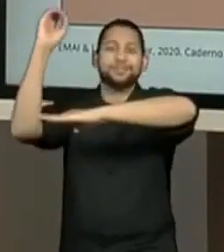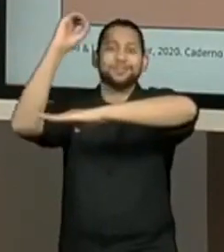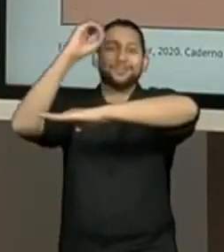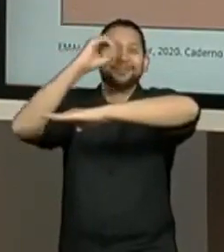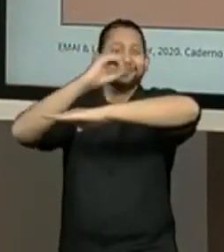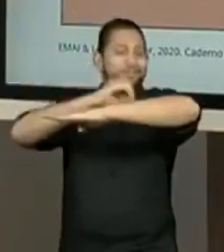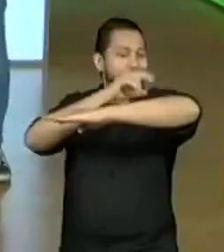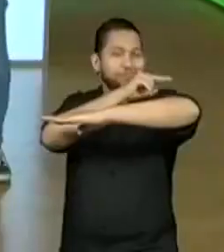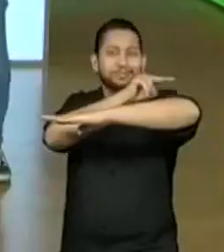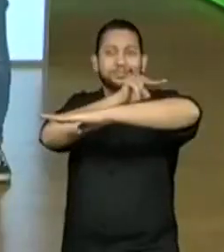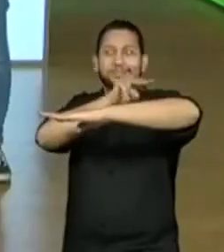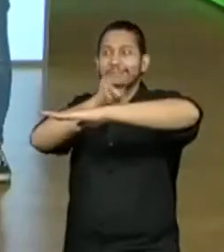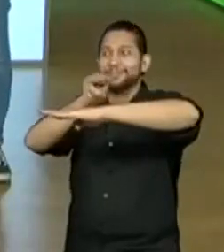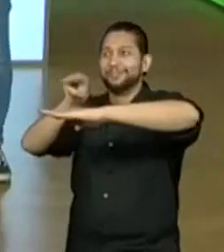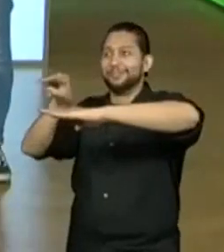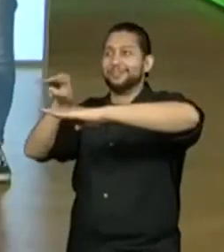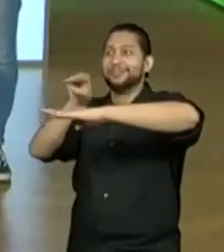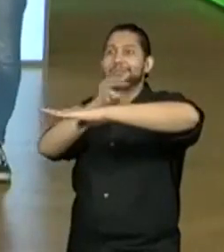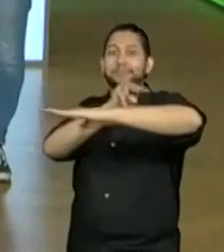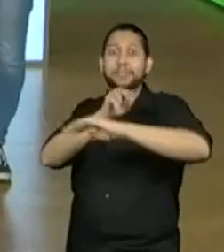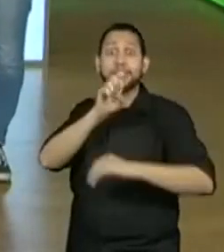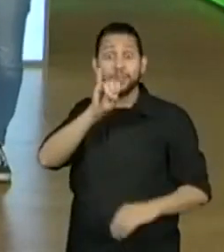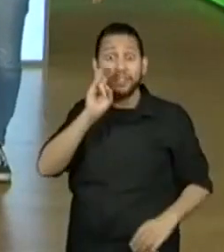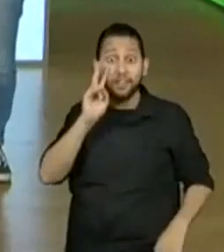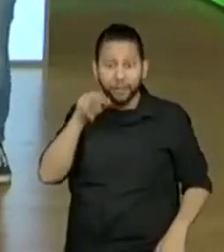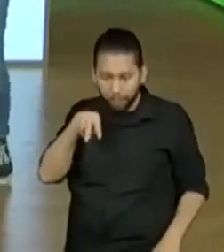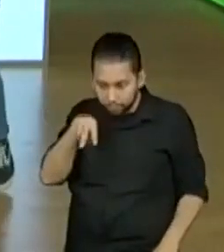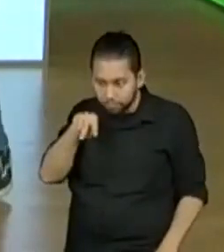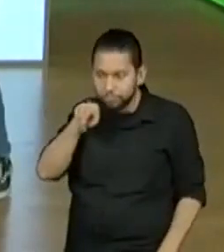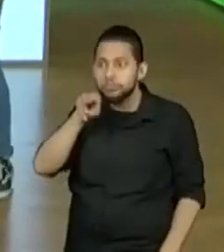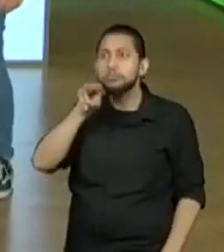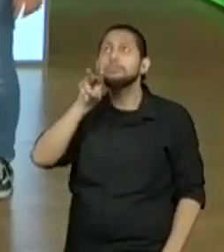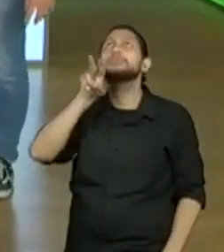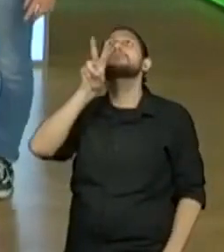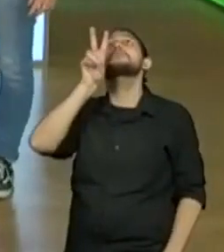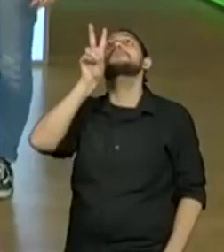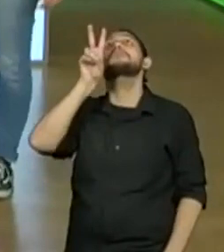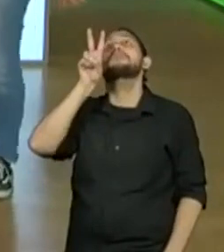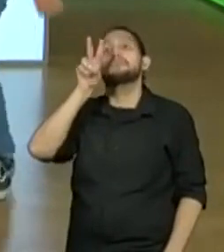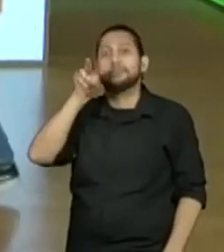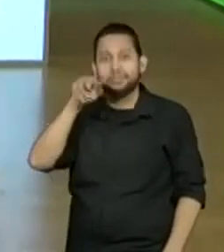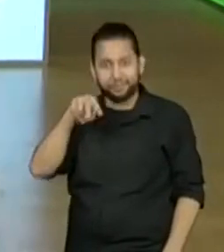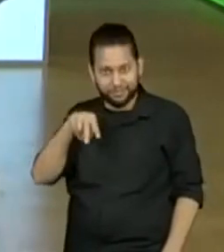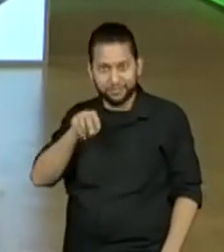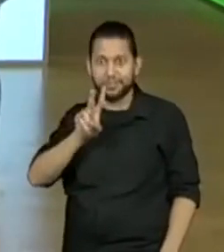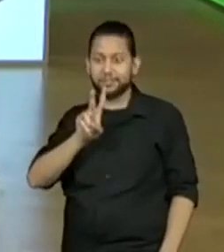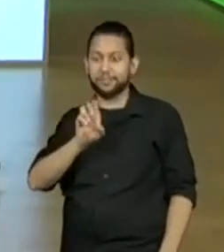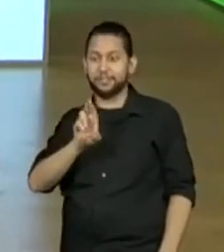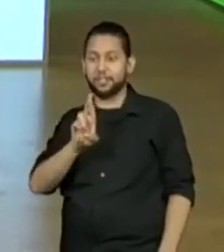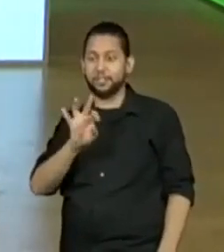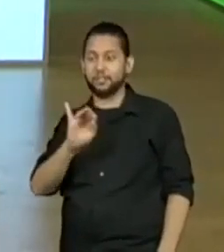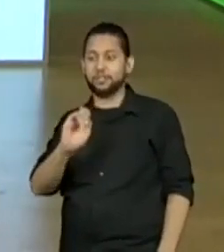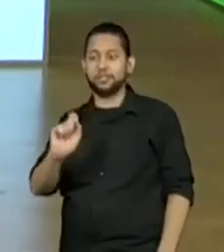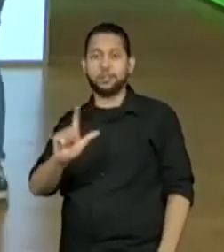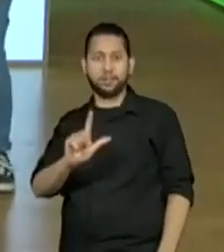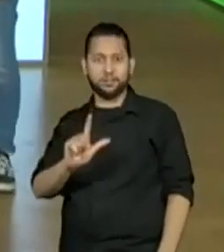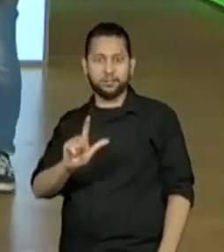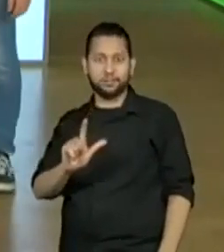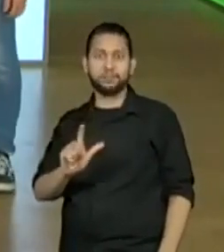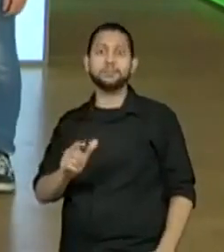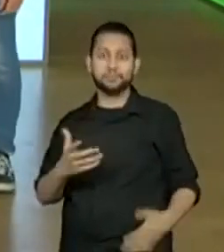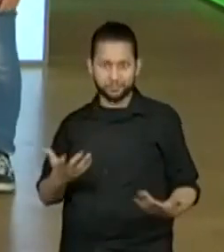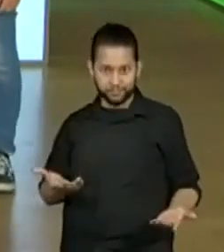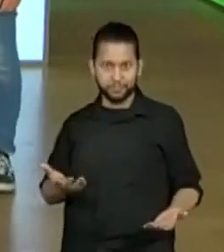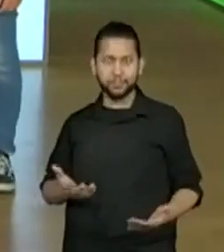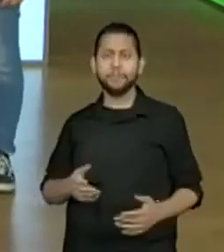olhar o vertical. Não vou olhar o vertical, vou olhar muito o horizonte. Bem. Deu para entender agora? Se tiver em Santos, olha o vertical nos prédios. Verdade.